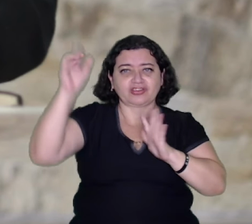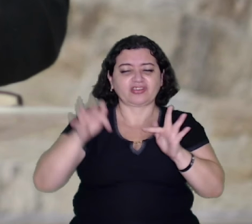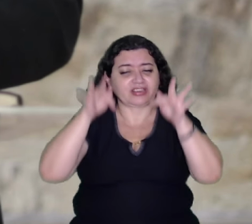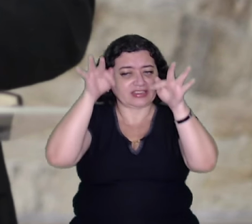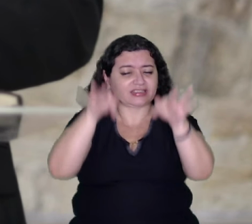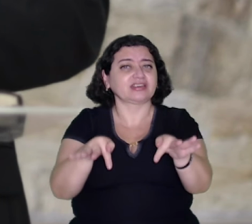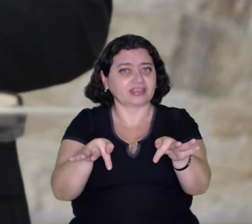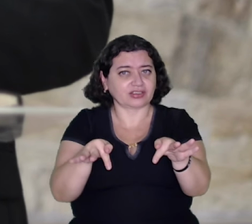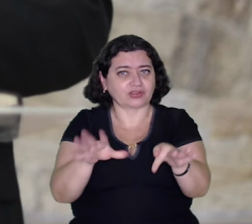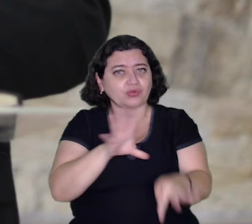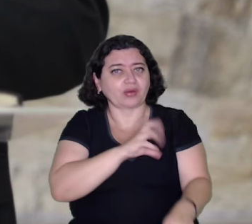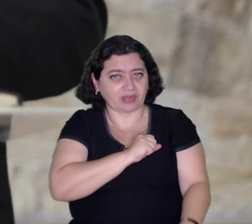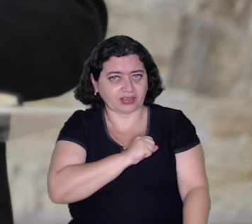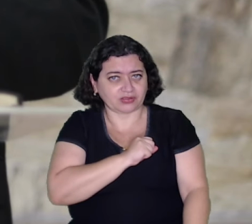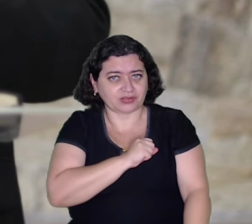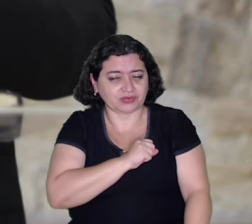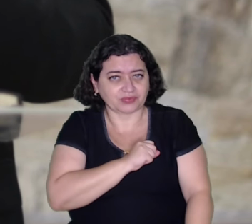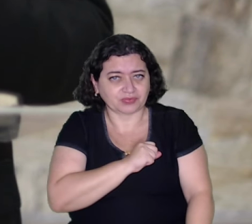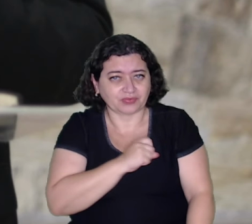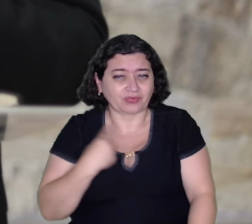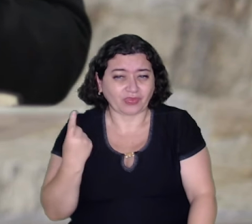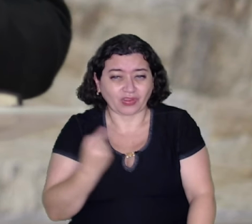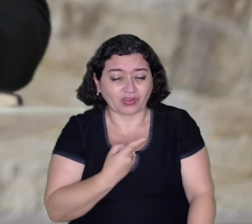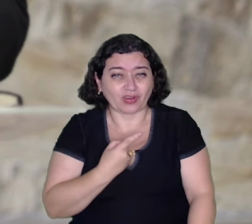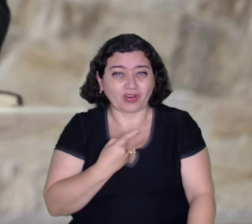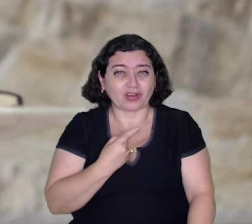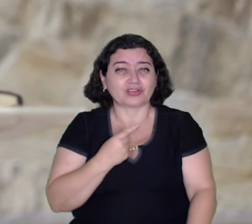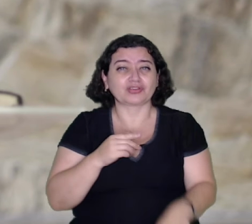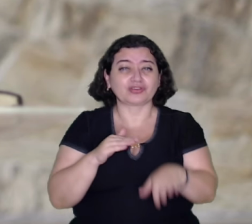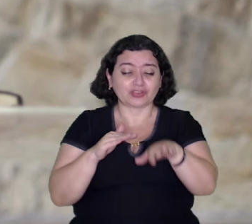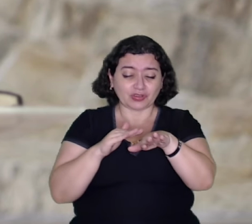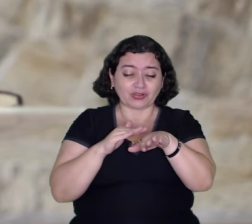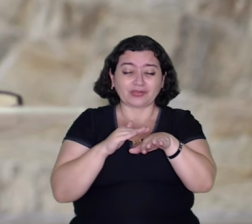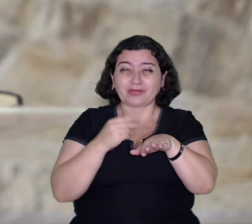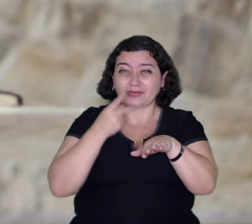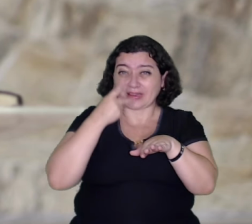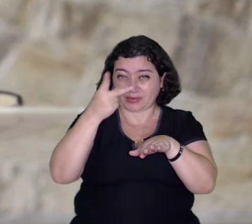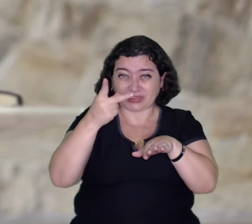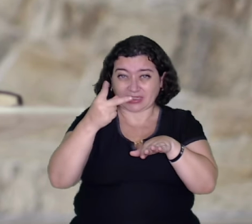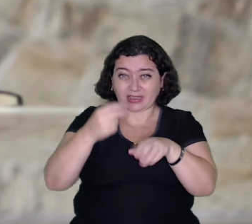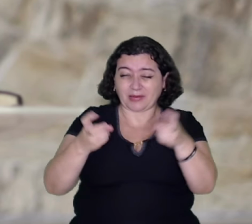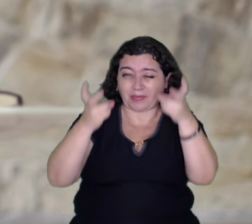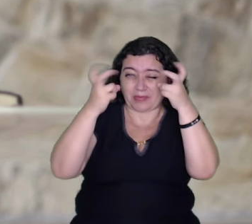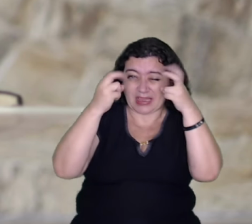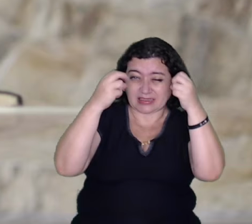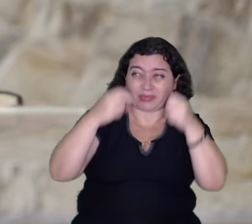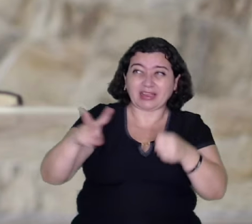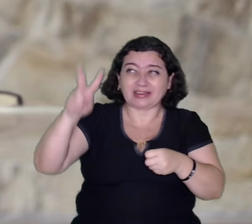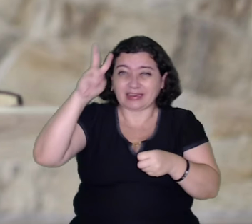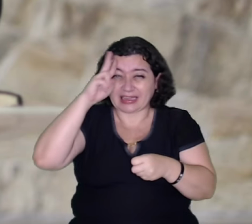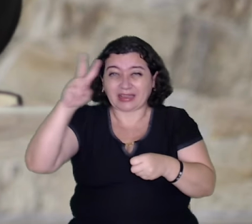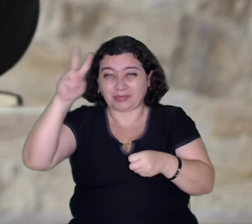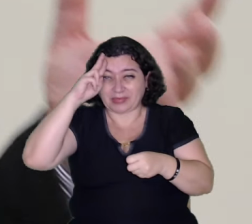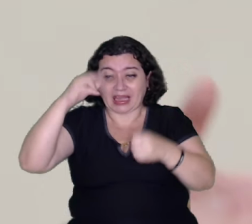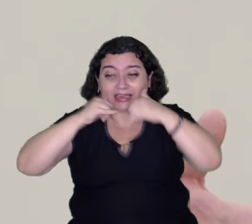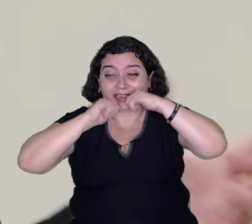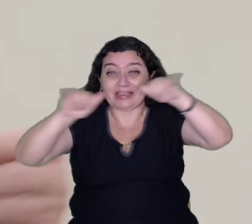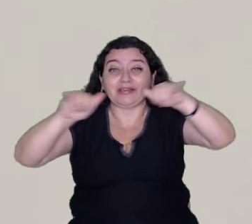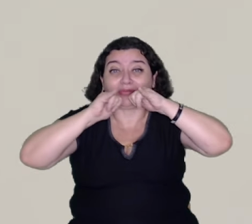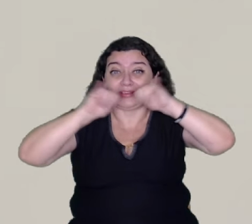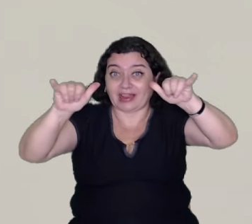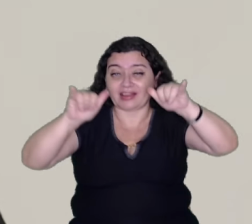queridos. Nós falamos aqui perceber, lembrar e declarar. Perceber,